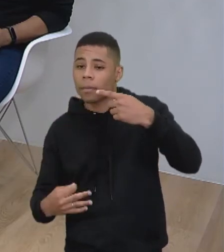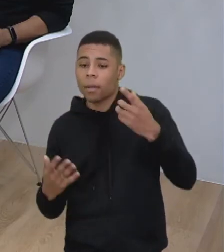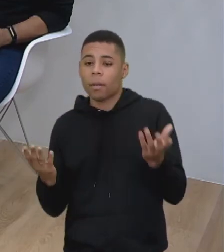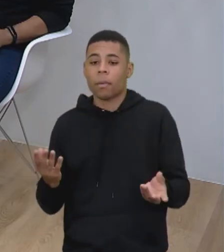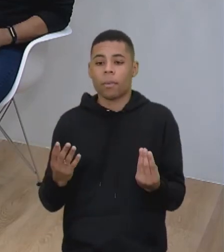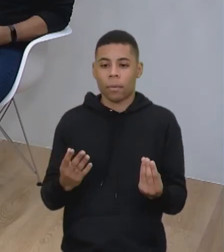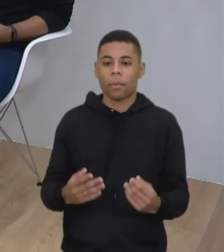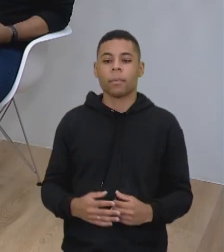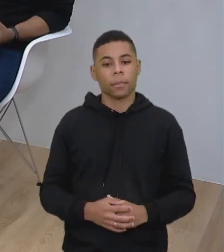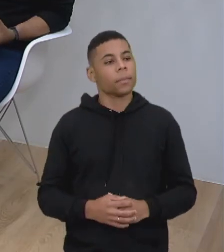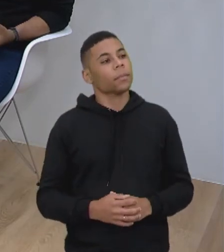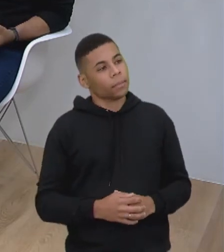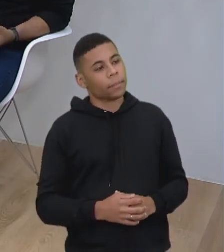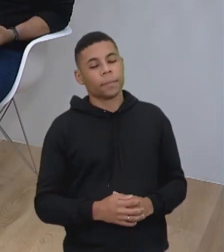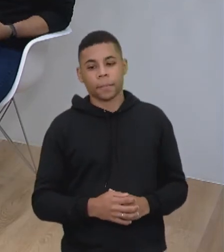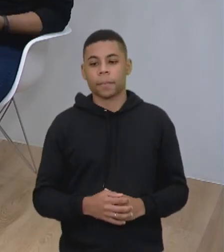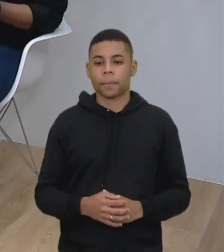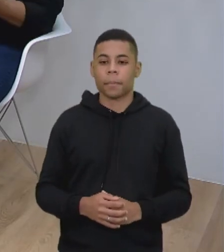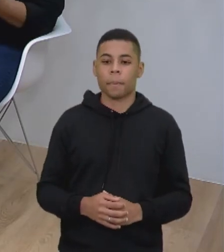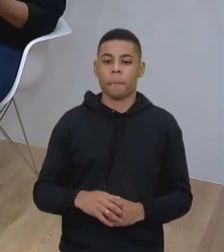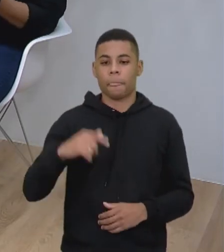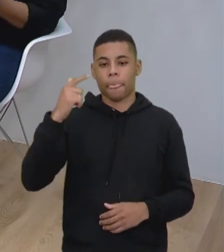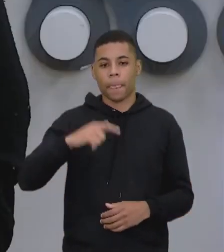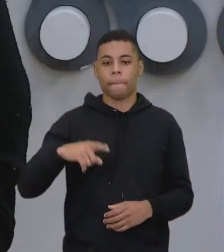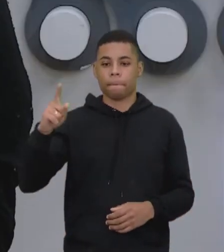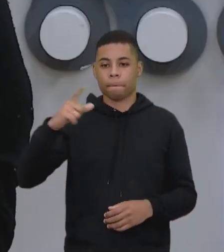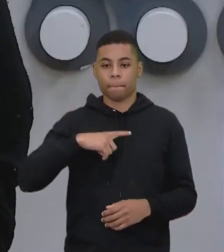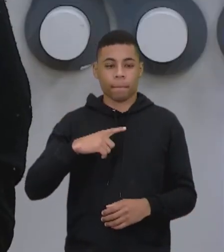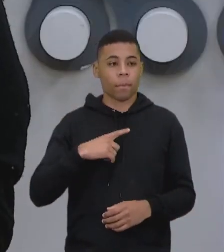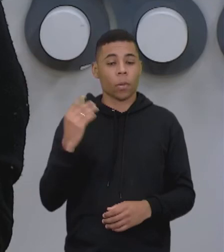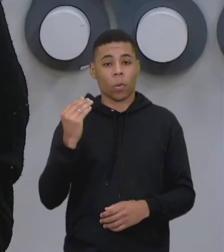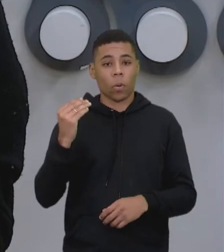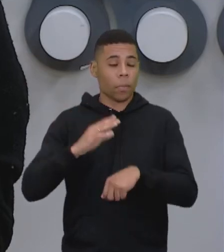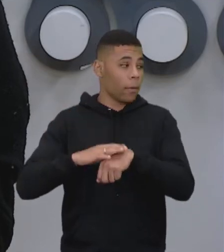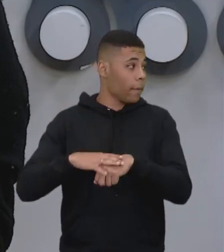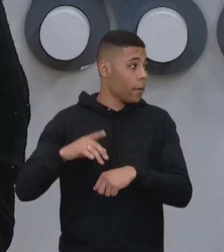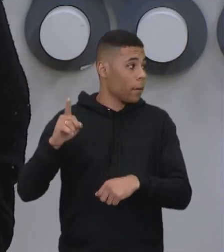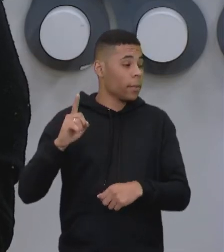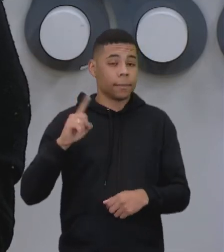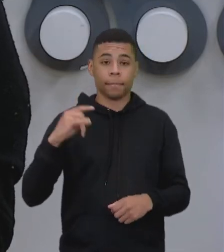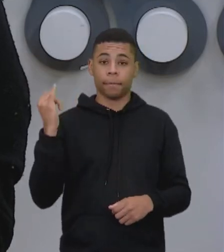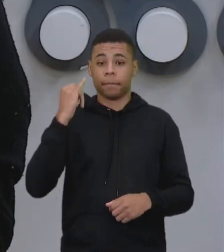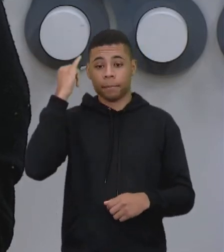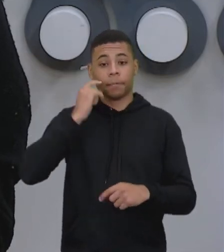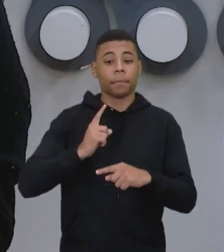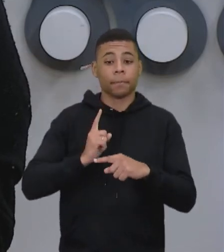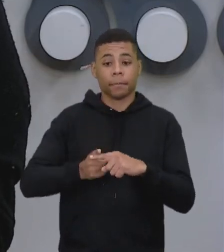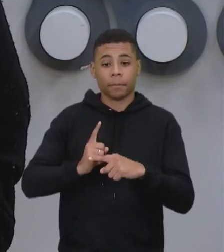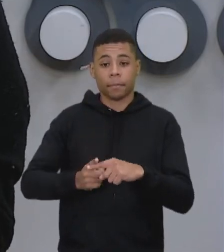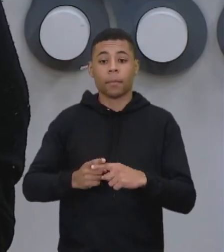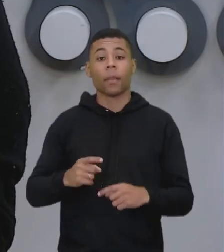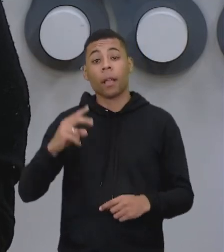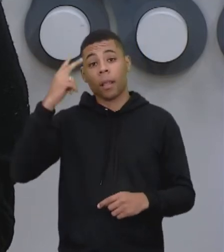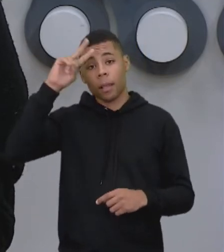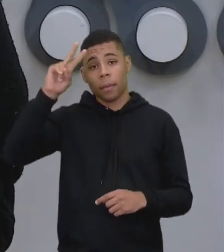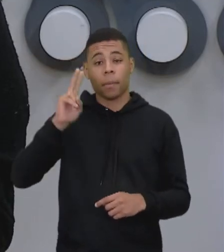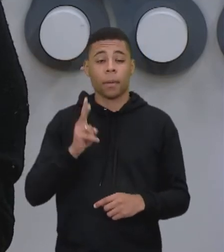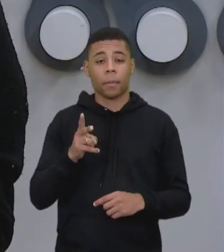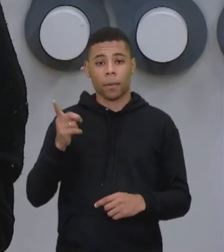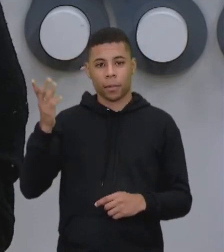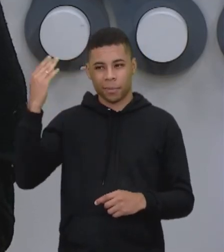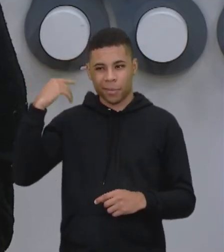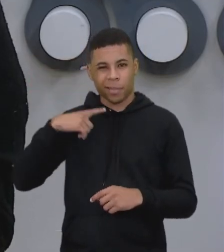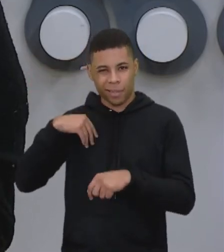notícia, né? Isso, e aí essa questão de analisar como é feita a abordagem é importante porque aí lembrando aquele